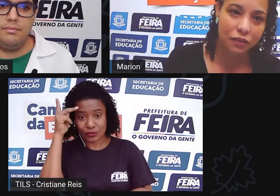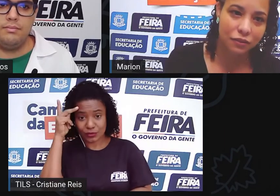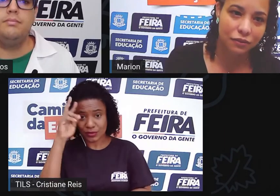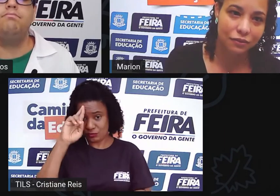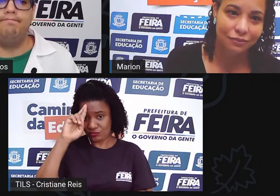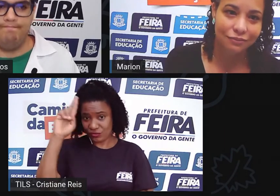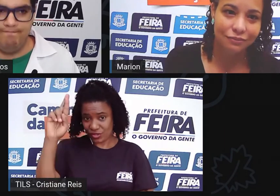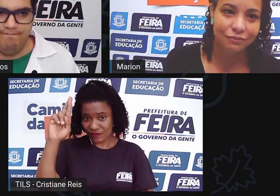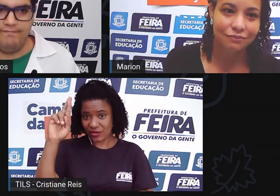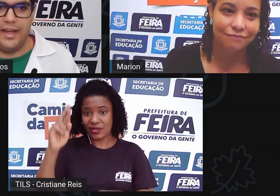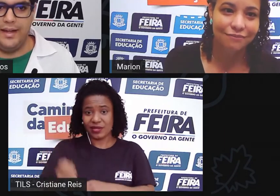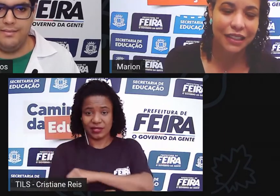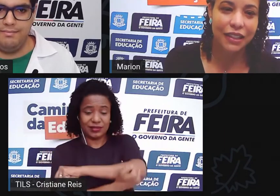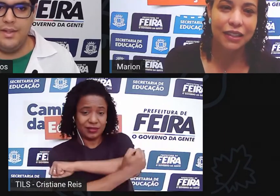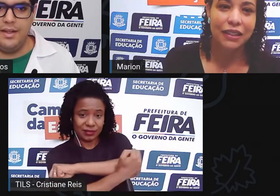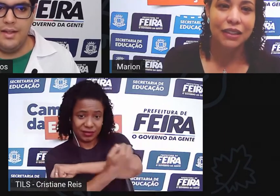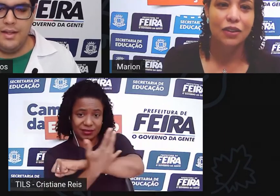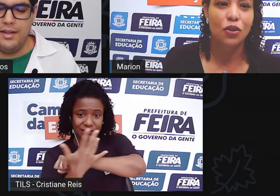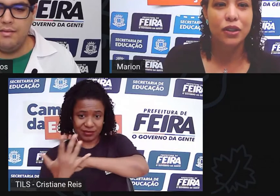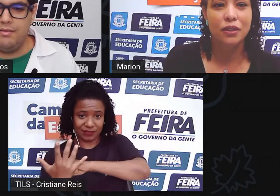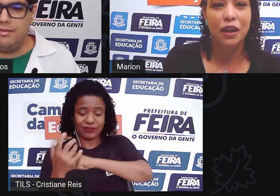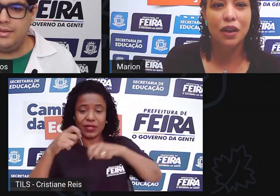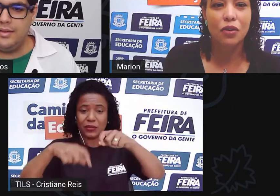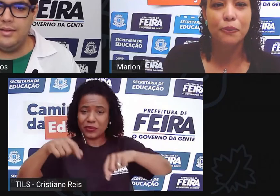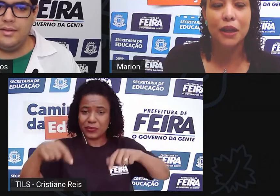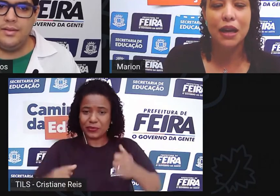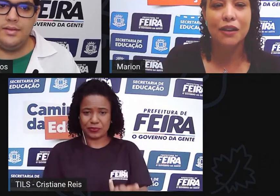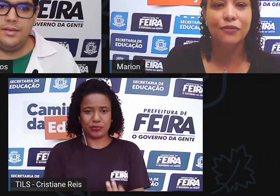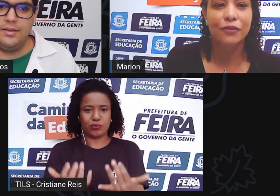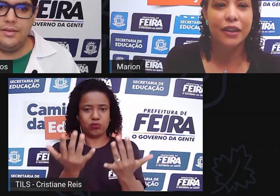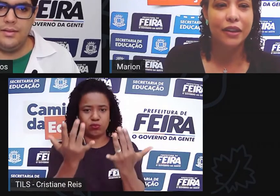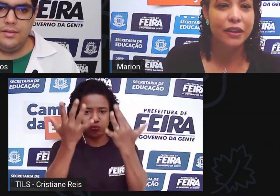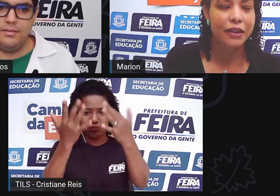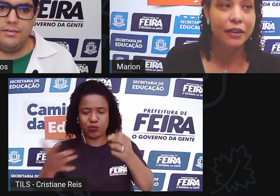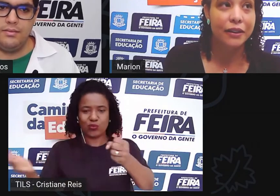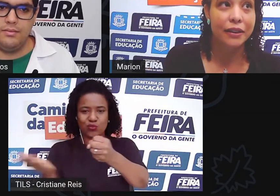importar. Né? Ou então para